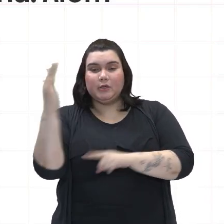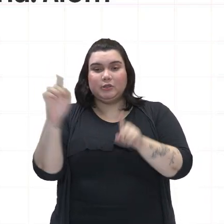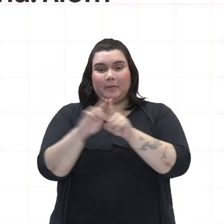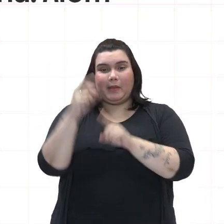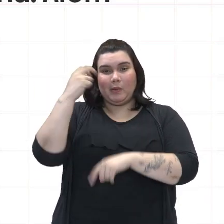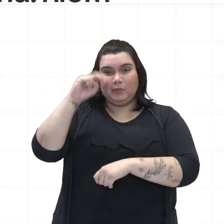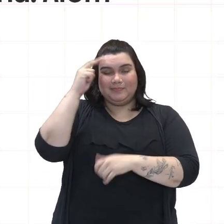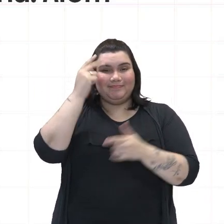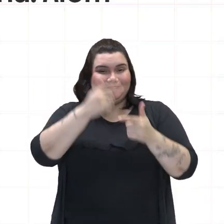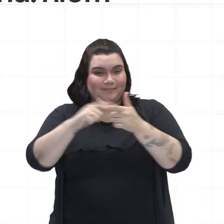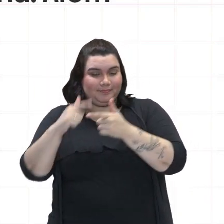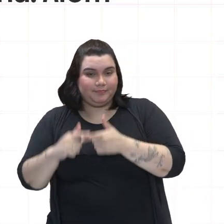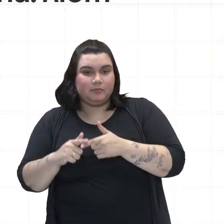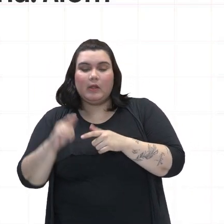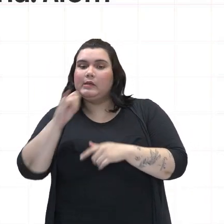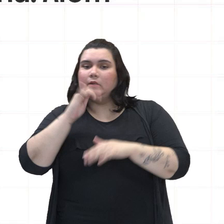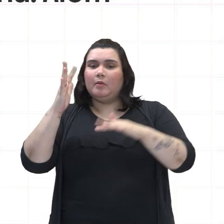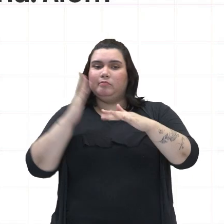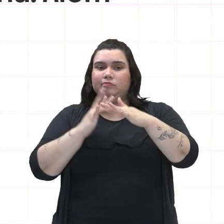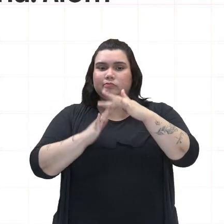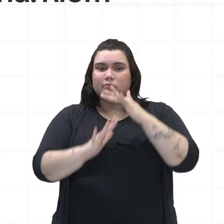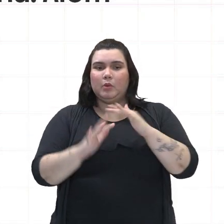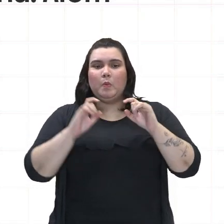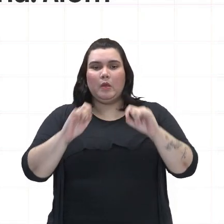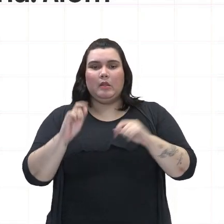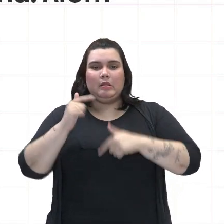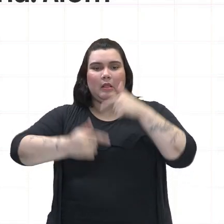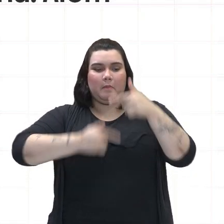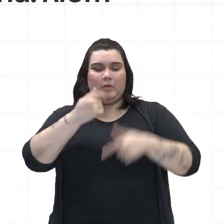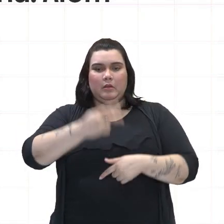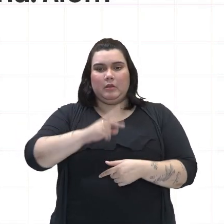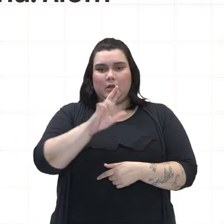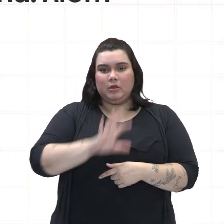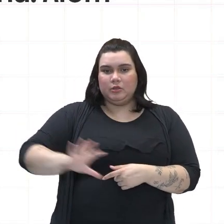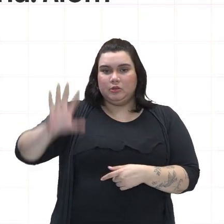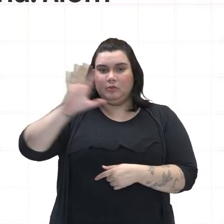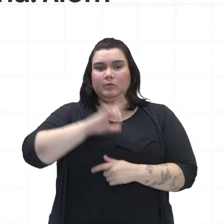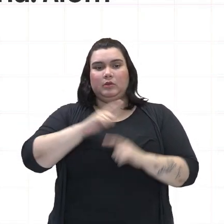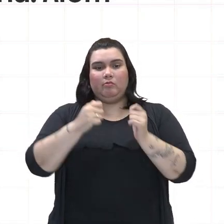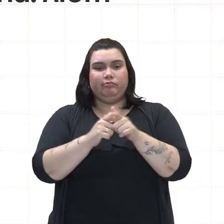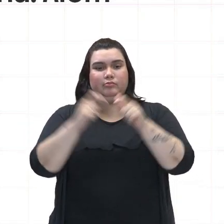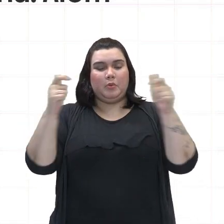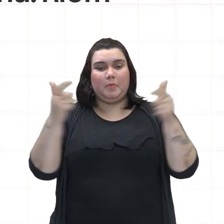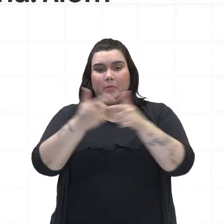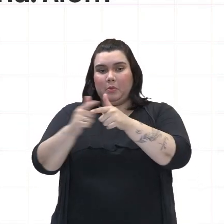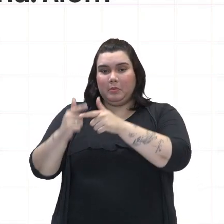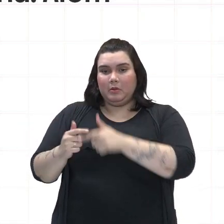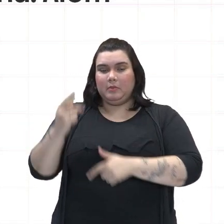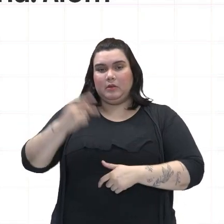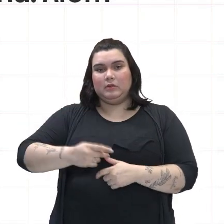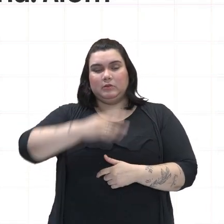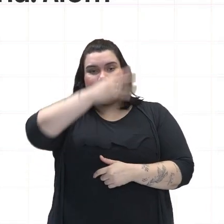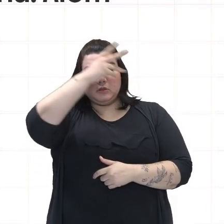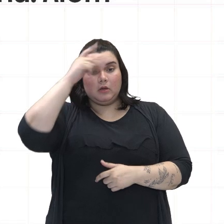em massa de trabalhadores para a região gerou conflitos sociais e a formação de grandes centros urbanos, como Manaus e